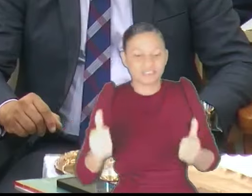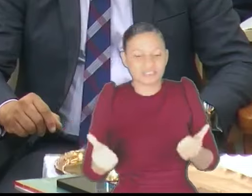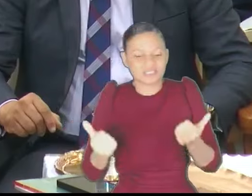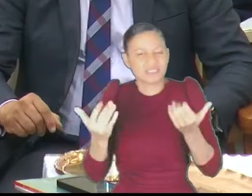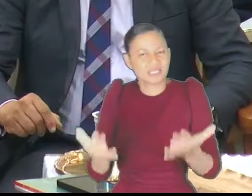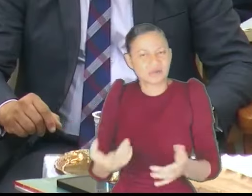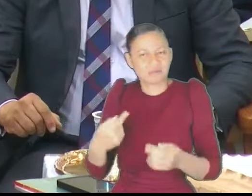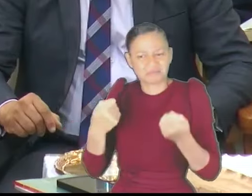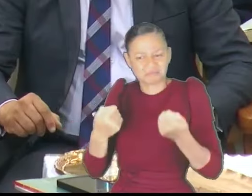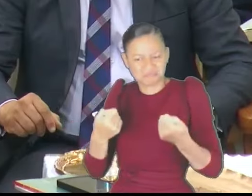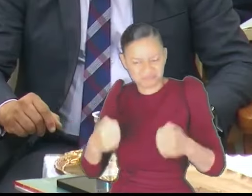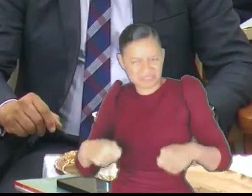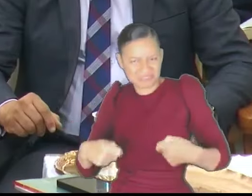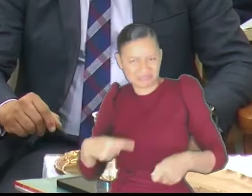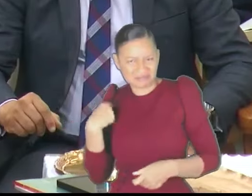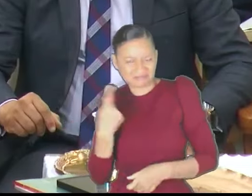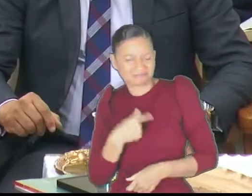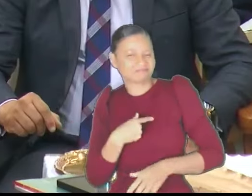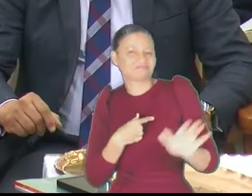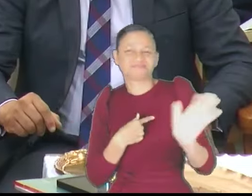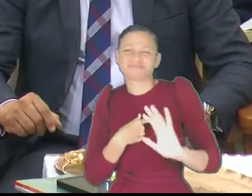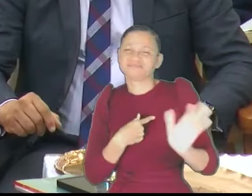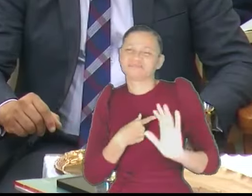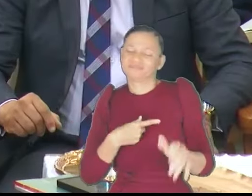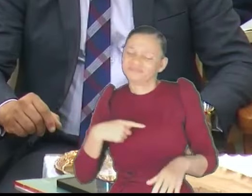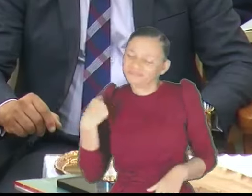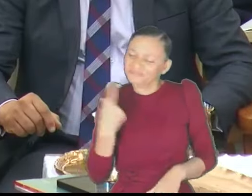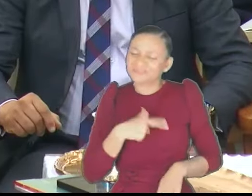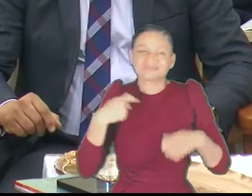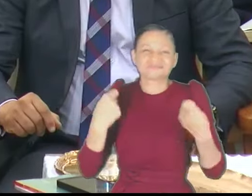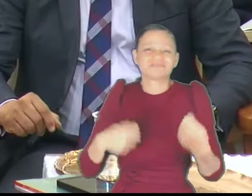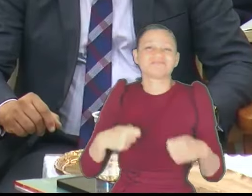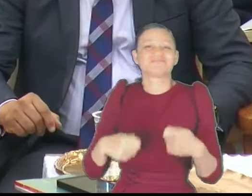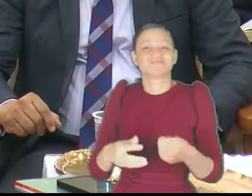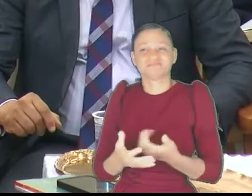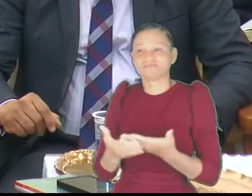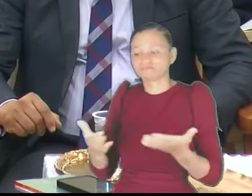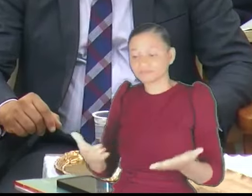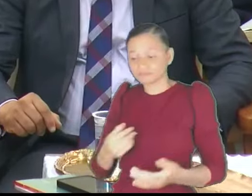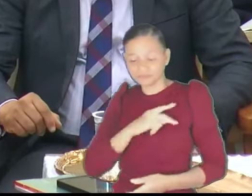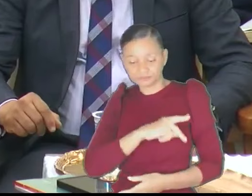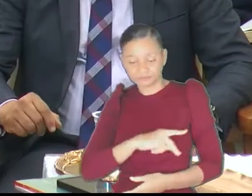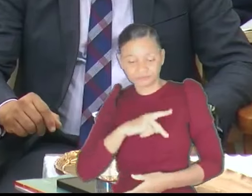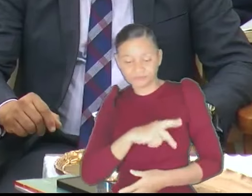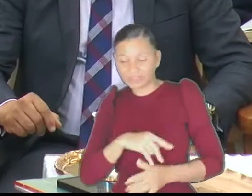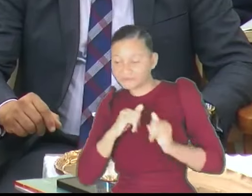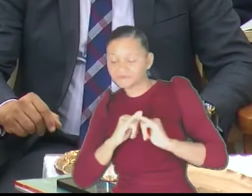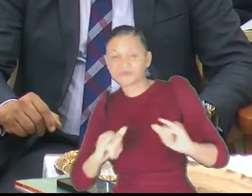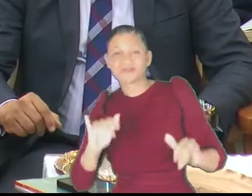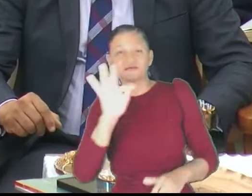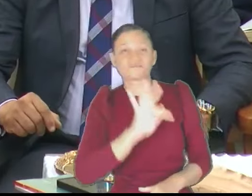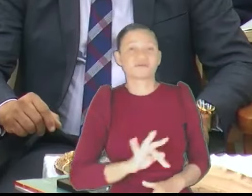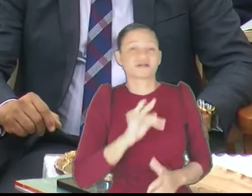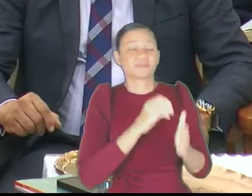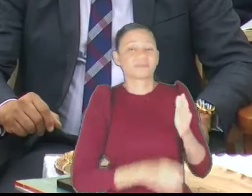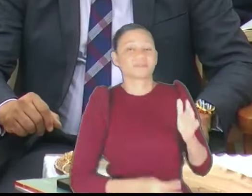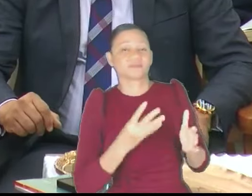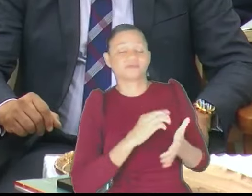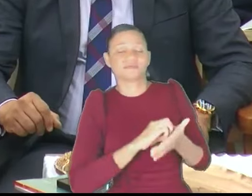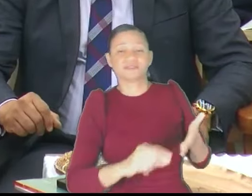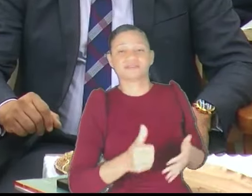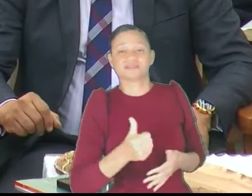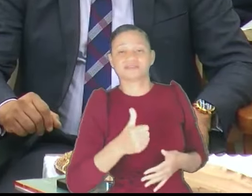Deus precisa de nós, é porque nós é quem precisamos. Paulo disse isso aos Filipenses no capítulo 4, verso 17,